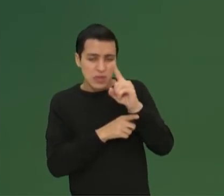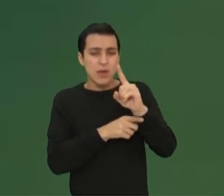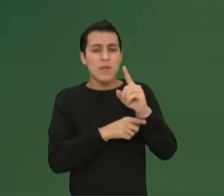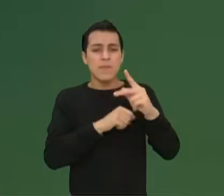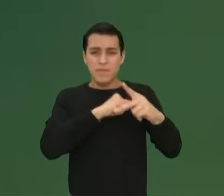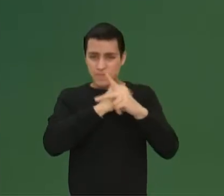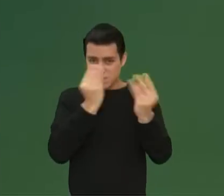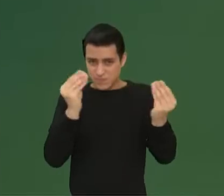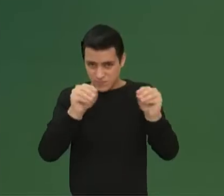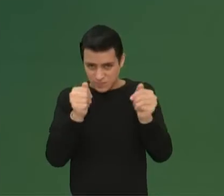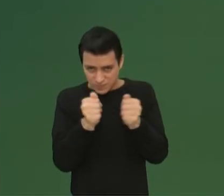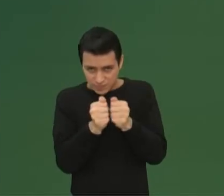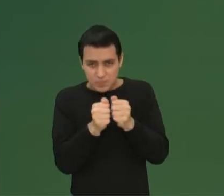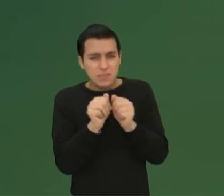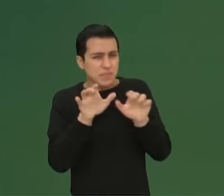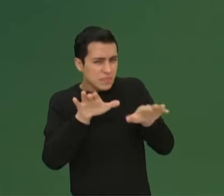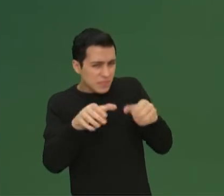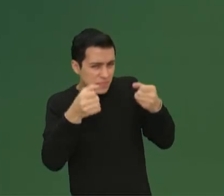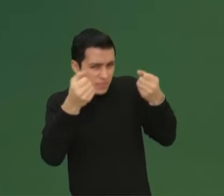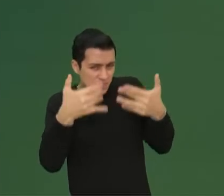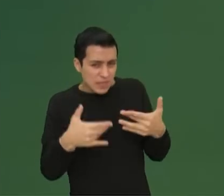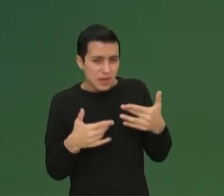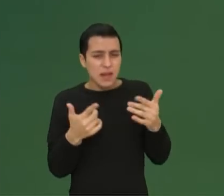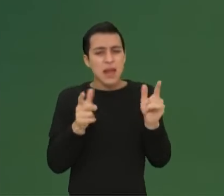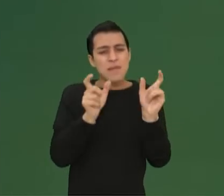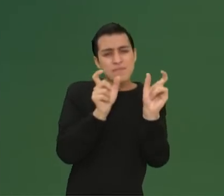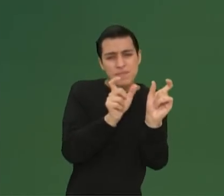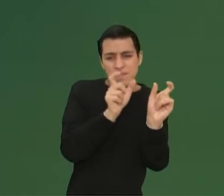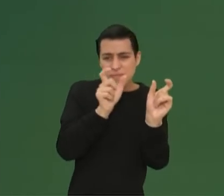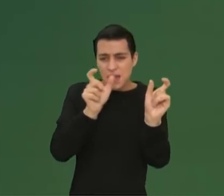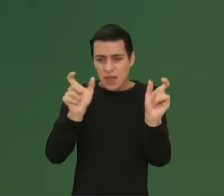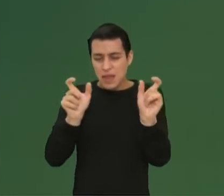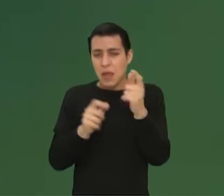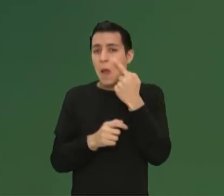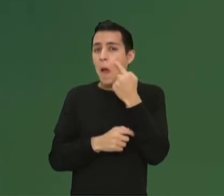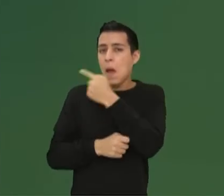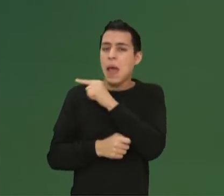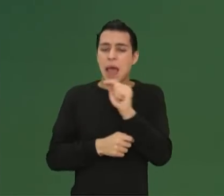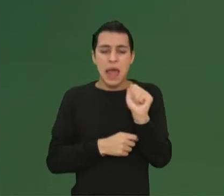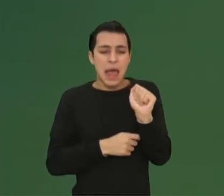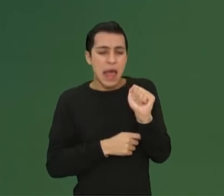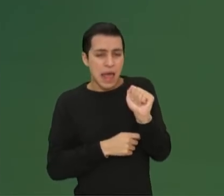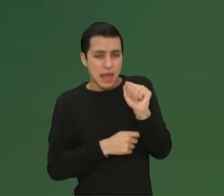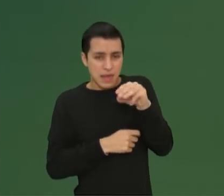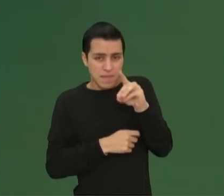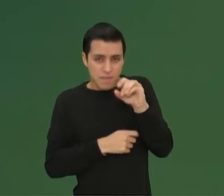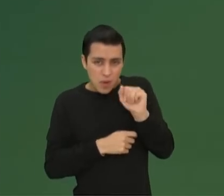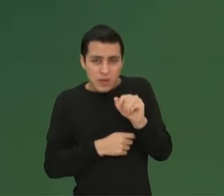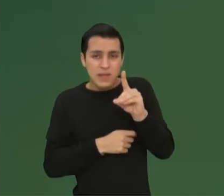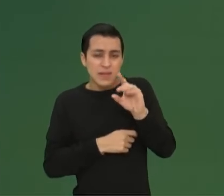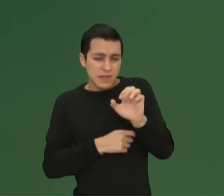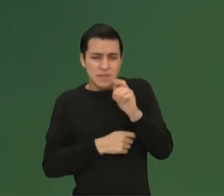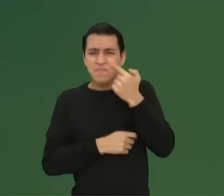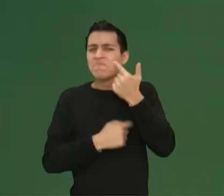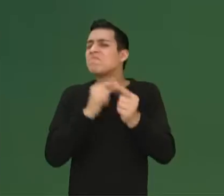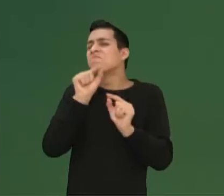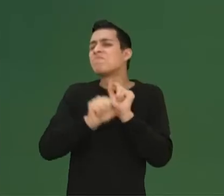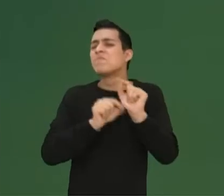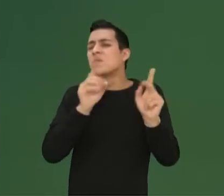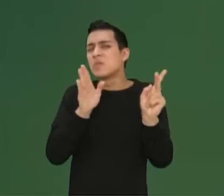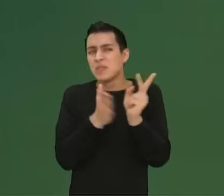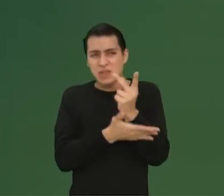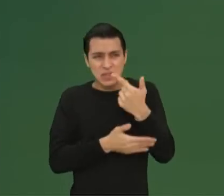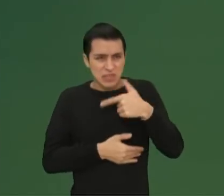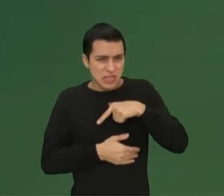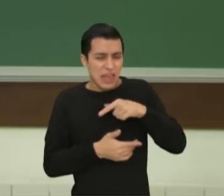crase. Repare em uma coisa, na locução prepositiva, a moda de. A moda de aparece